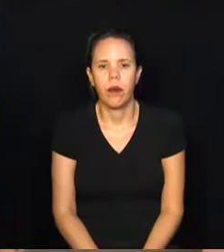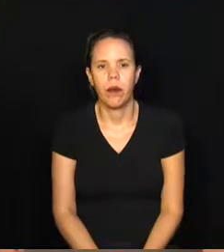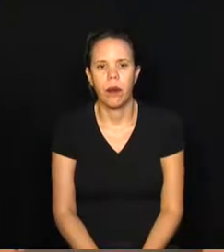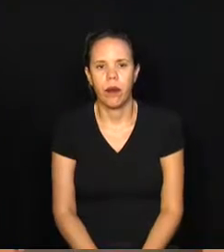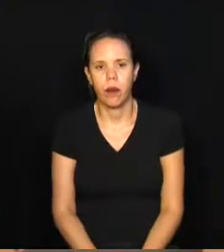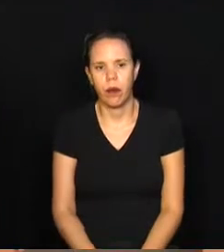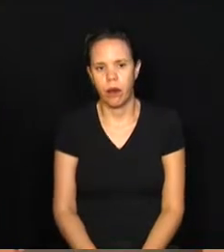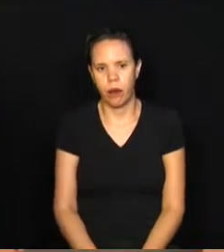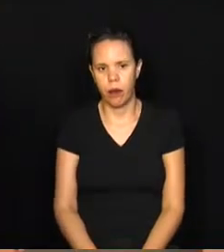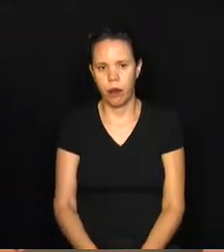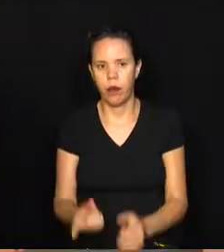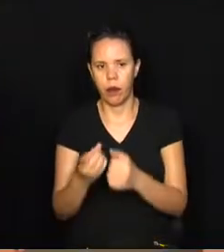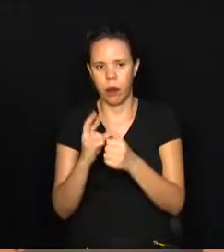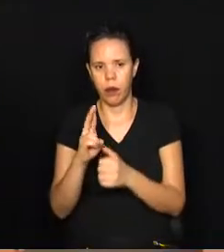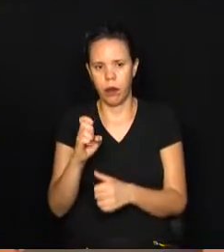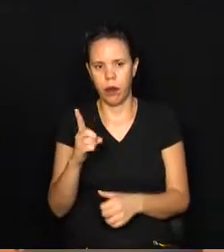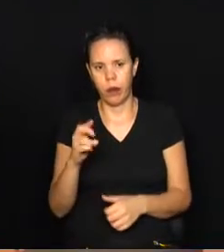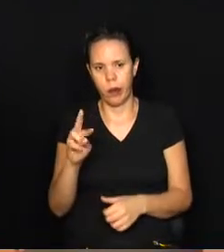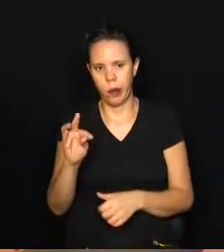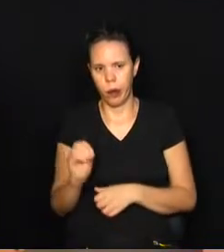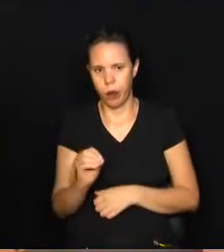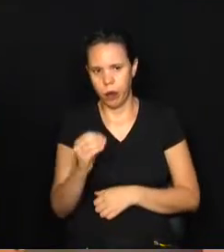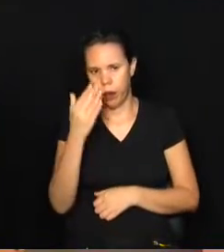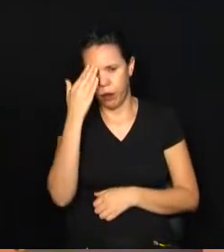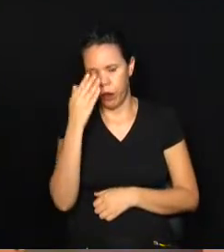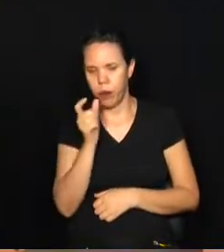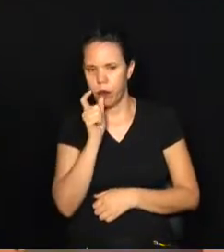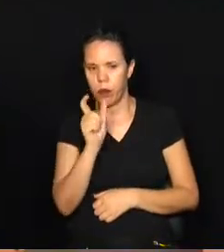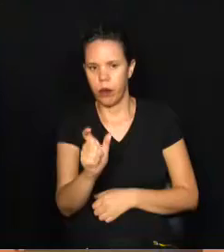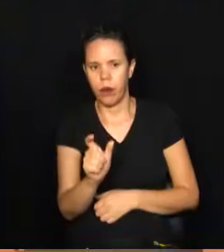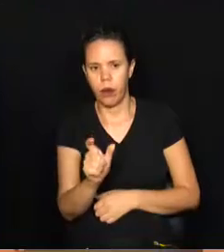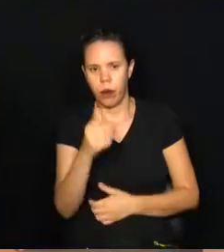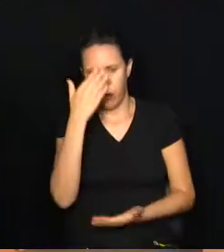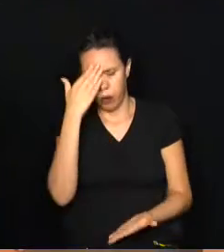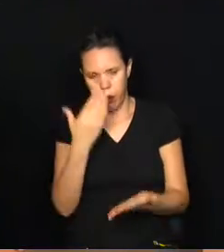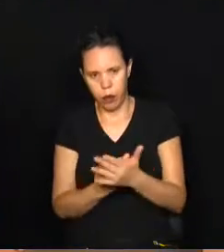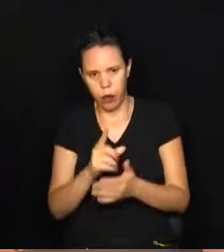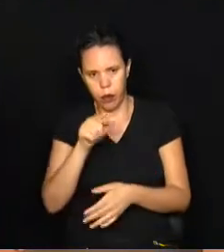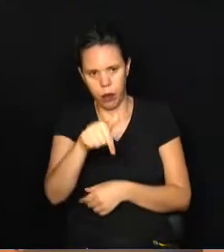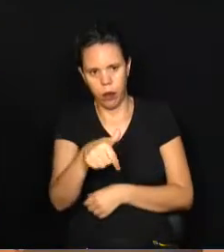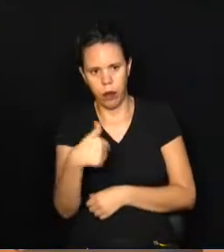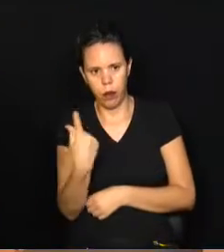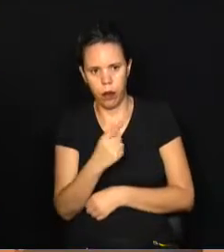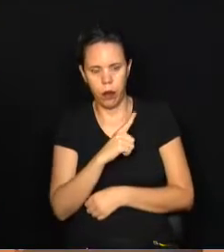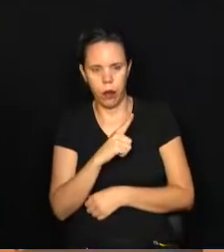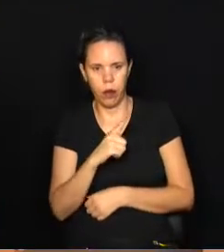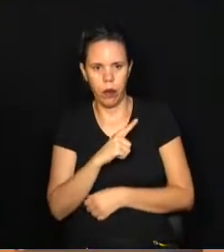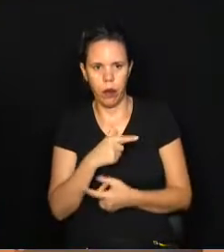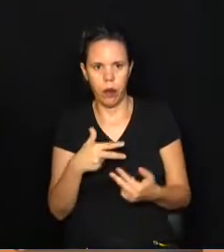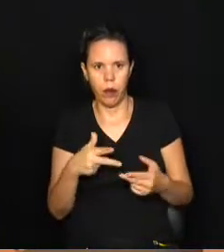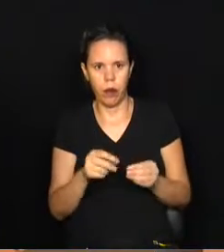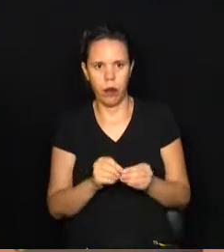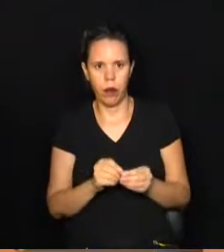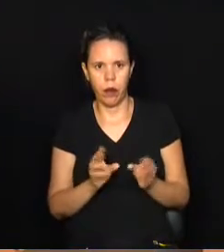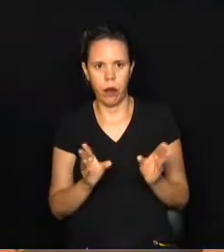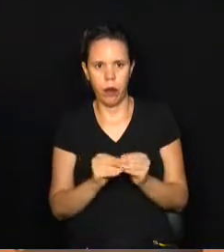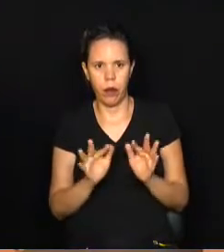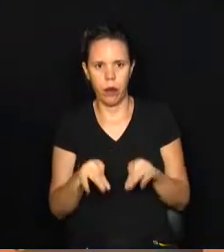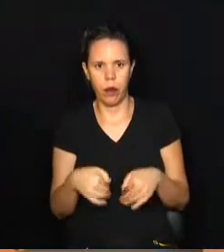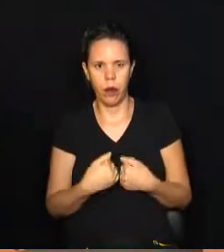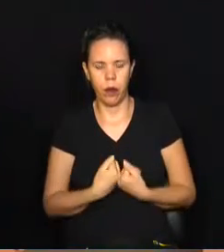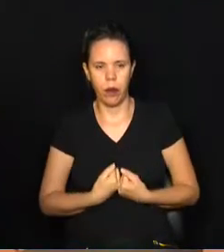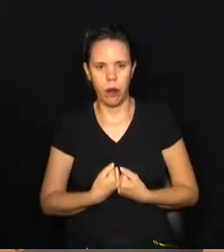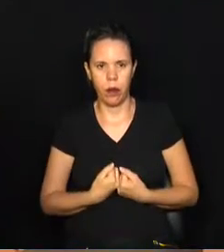Doutor Eduardo, muito obrigado aí pelas suas palavras. Eu creio que daqui a pouco nós vamos ter as considerações finais,